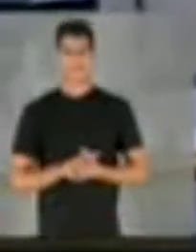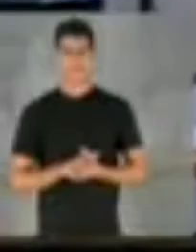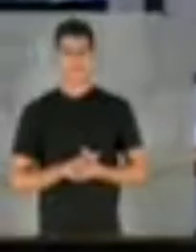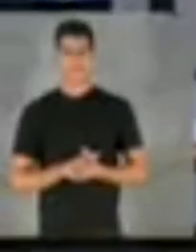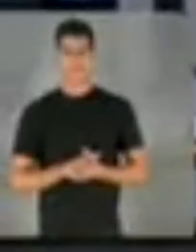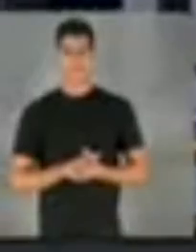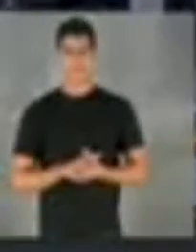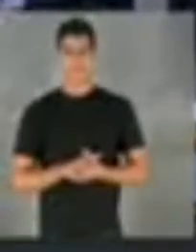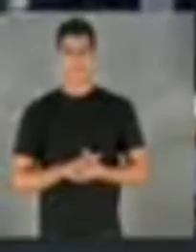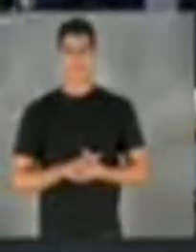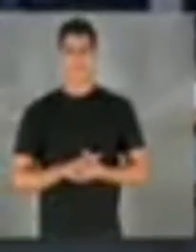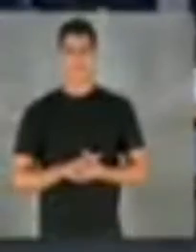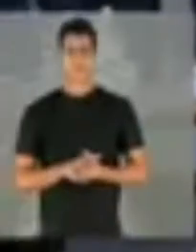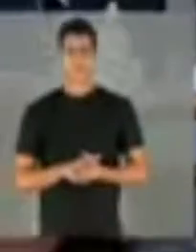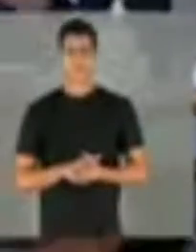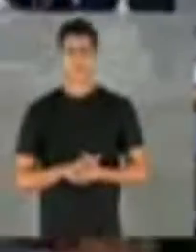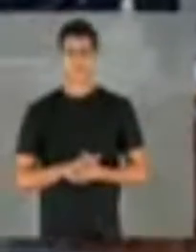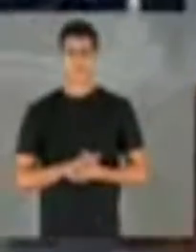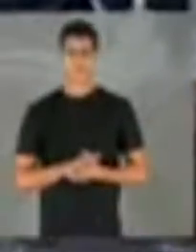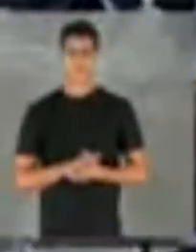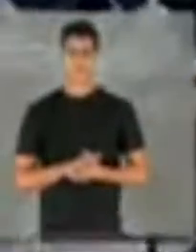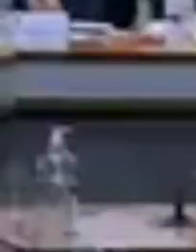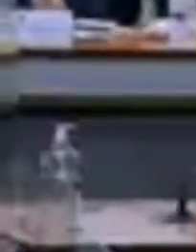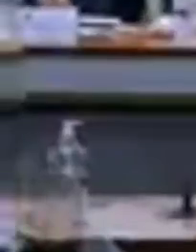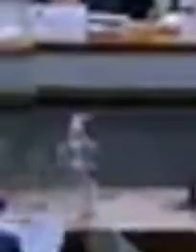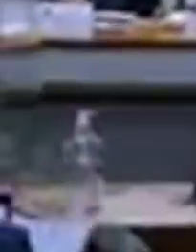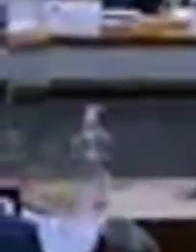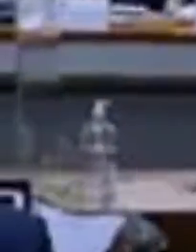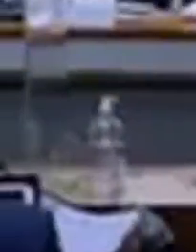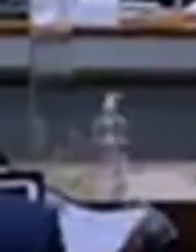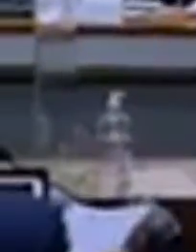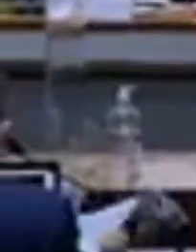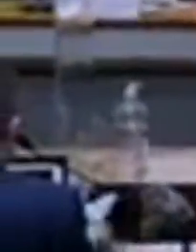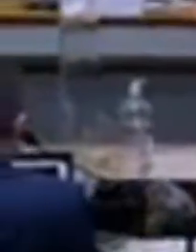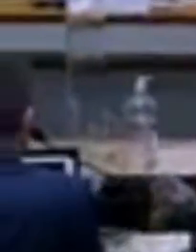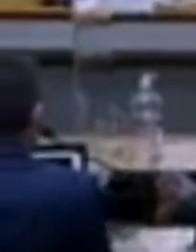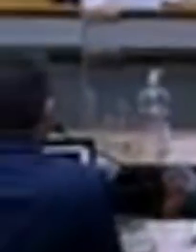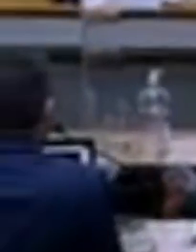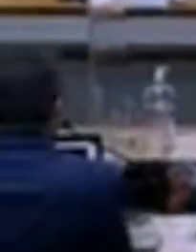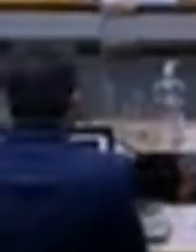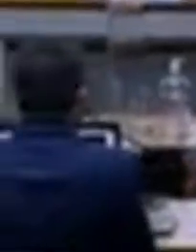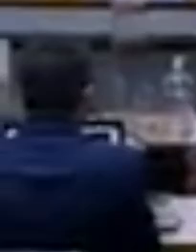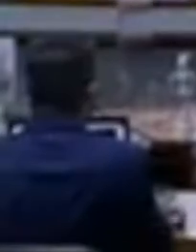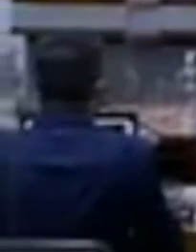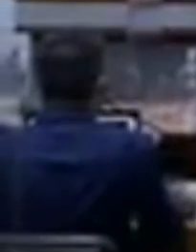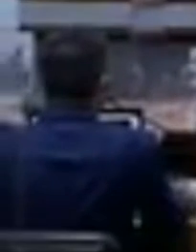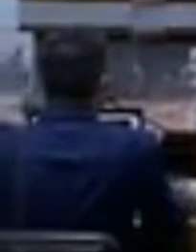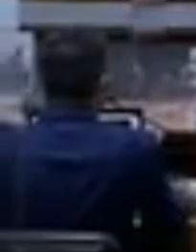Senhor presidente, como é que fica o calendário da semana que vem, presidente?